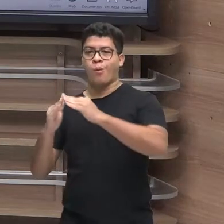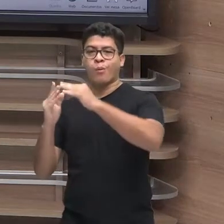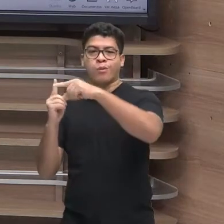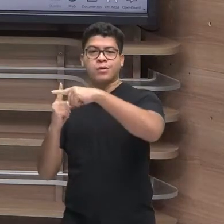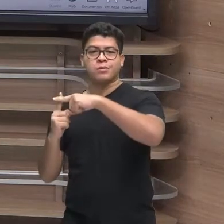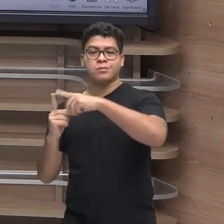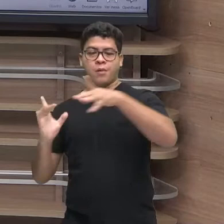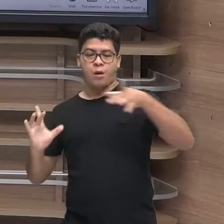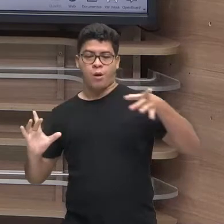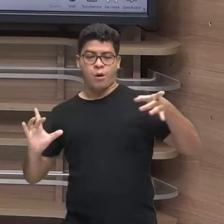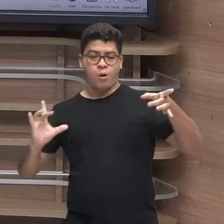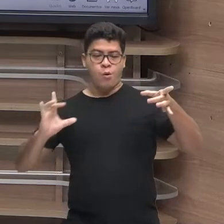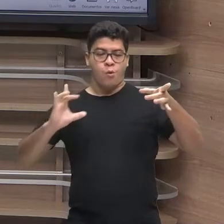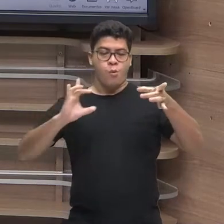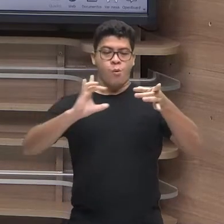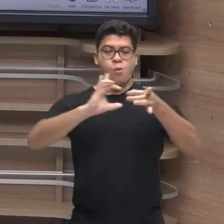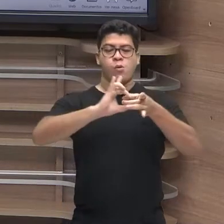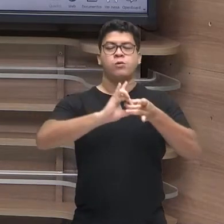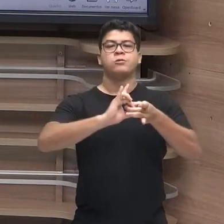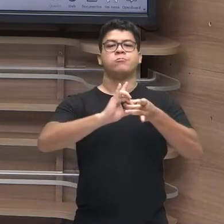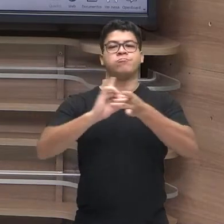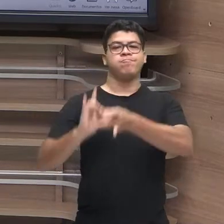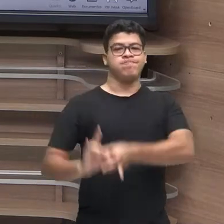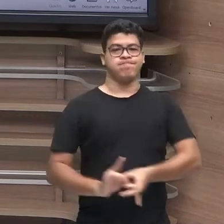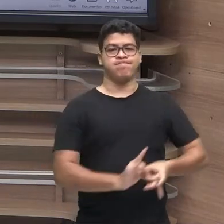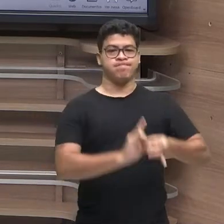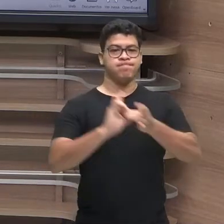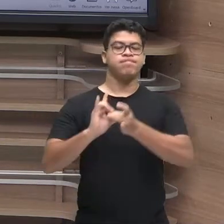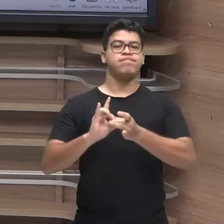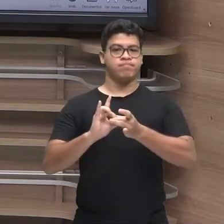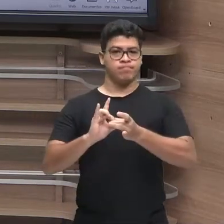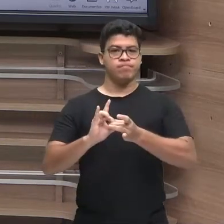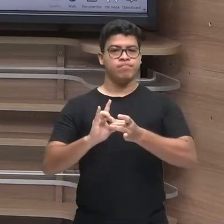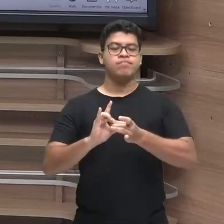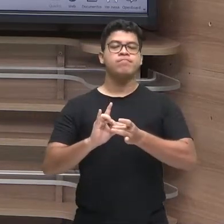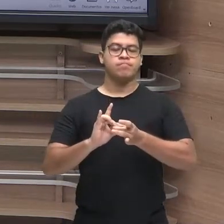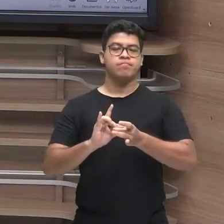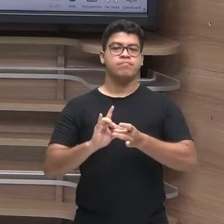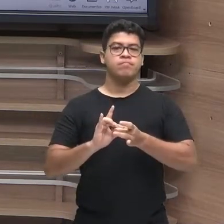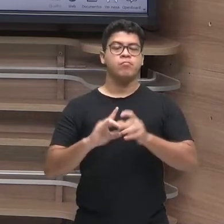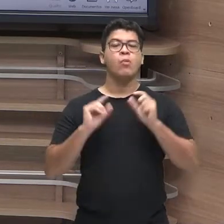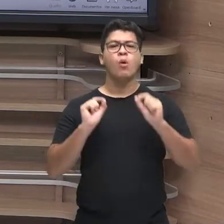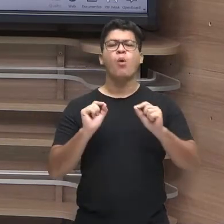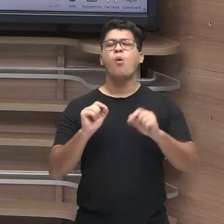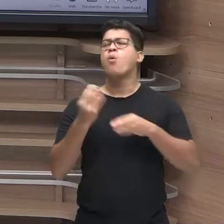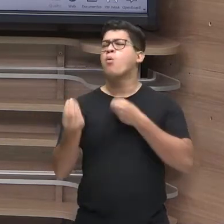poderes vão estar interligados. Ah, professora, quer dizer que o